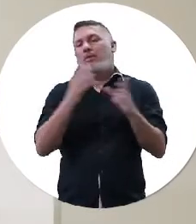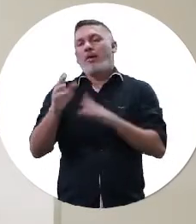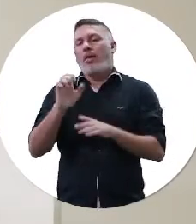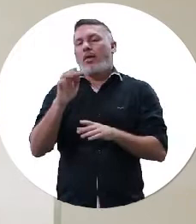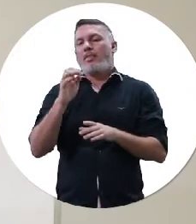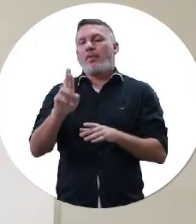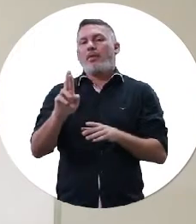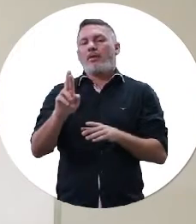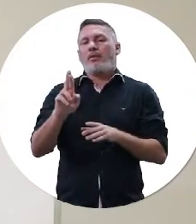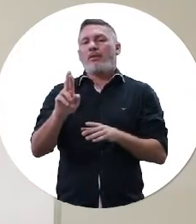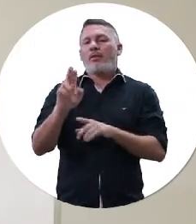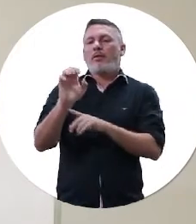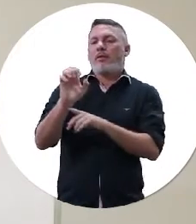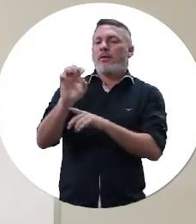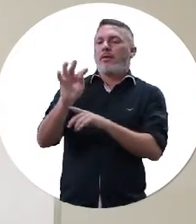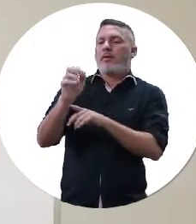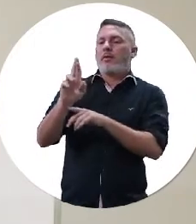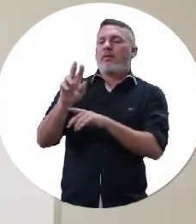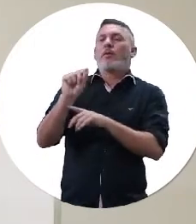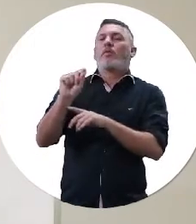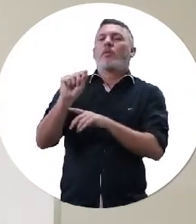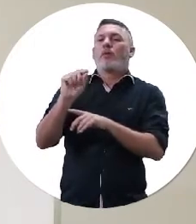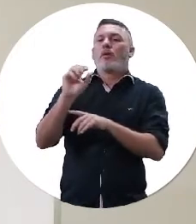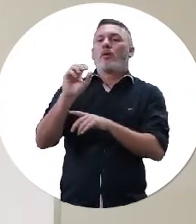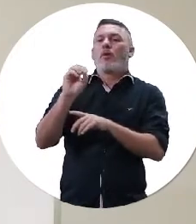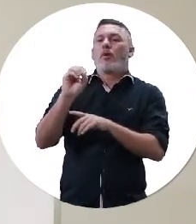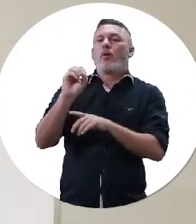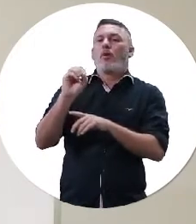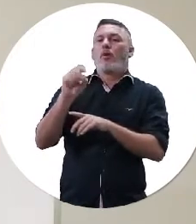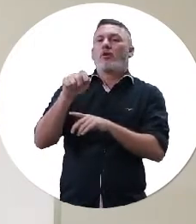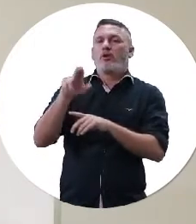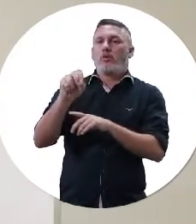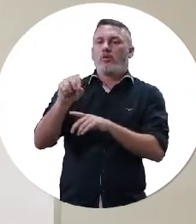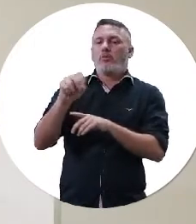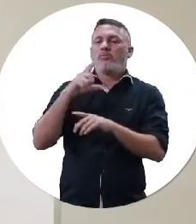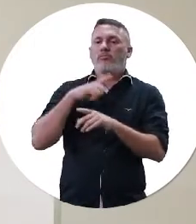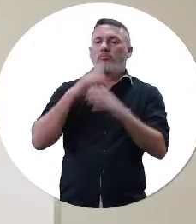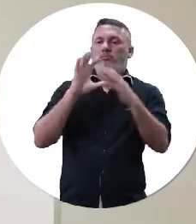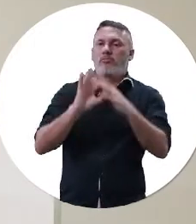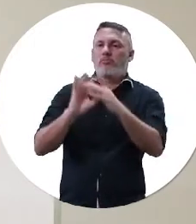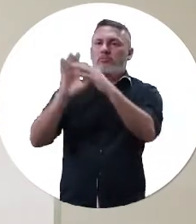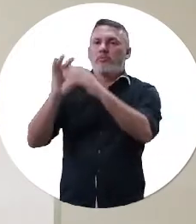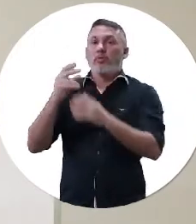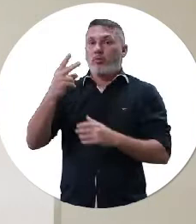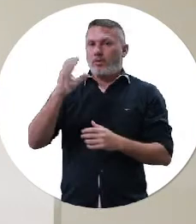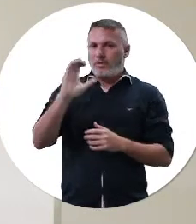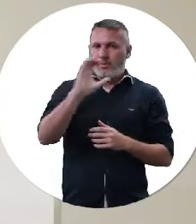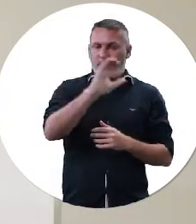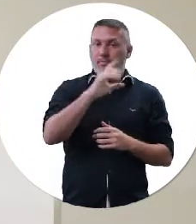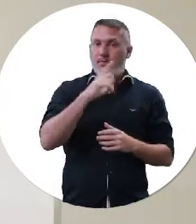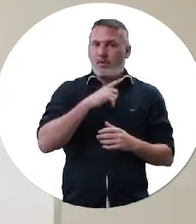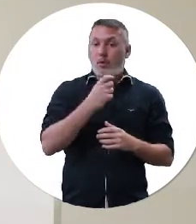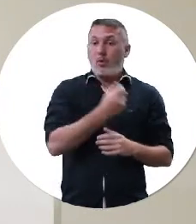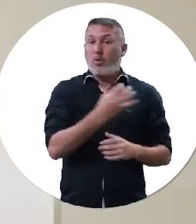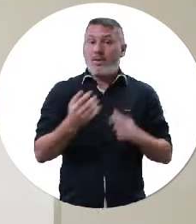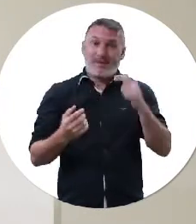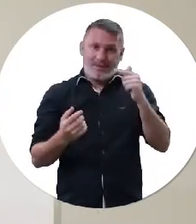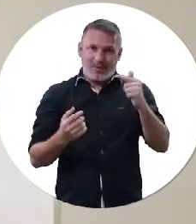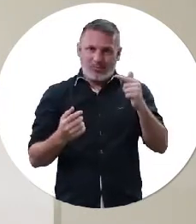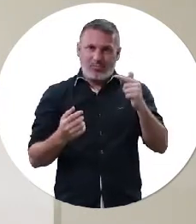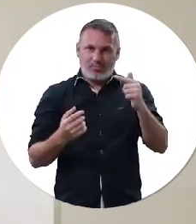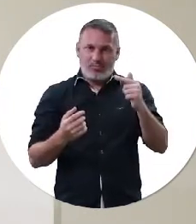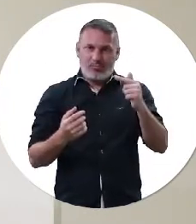Além disso, a gente viu o éter. Éter tem como grupo funcional o oxigênio entre dois carbonos. Essas